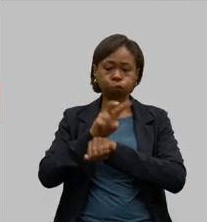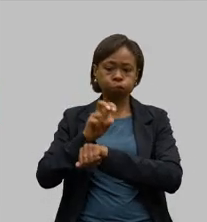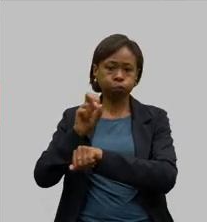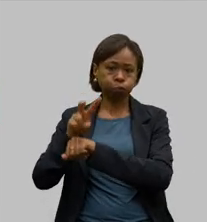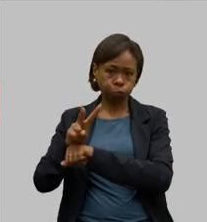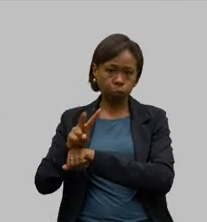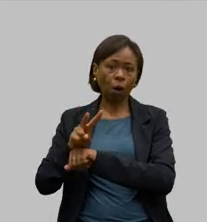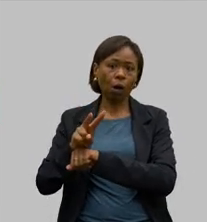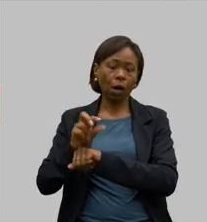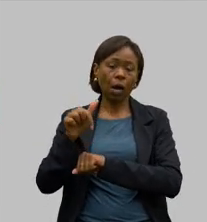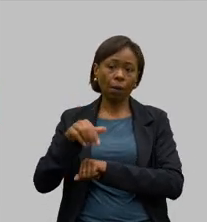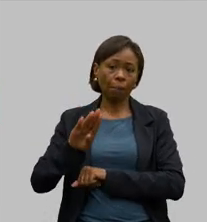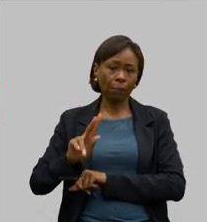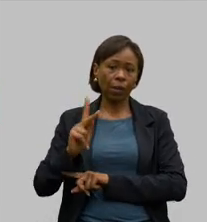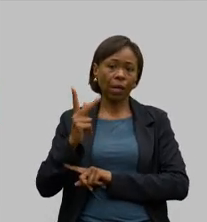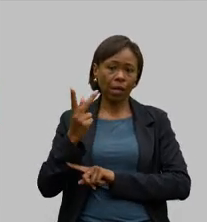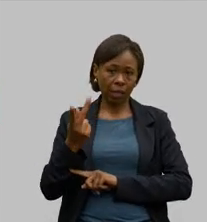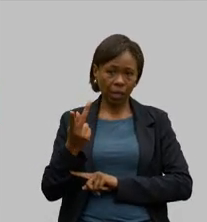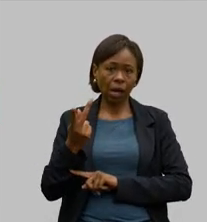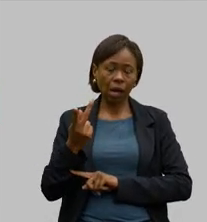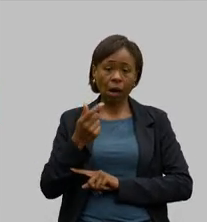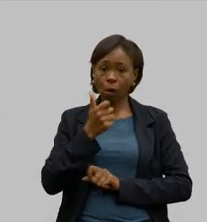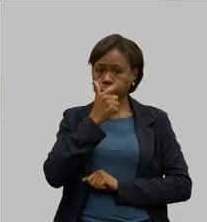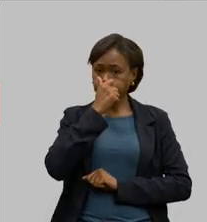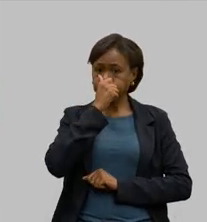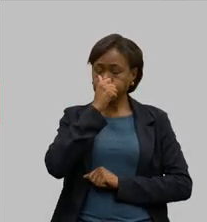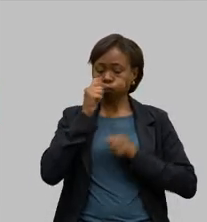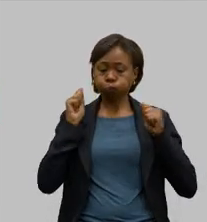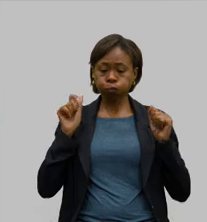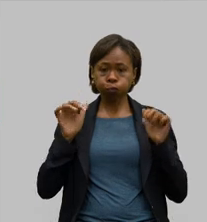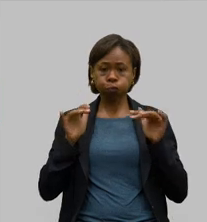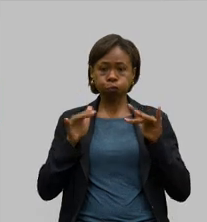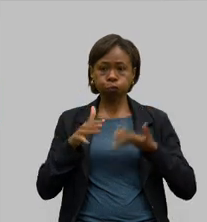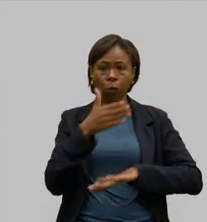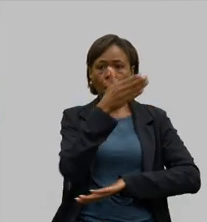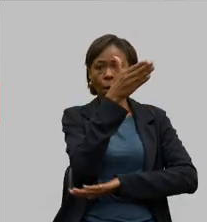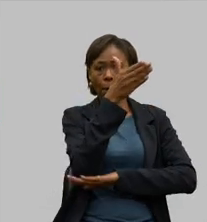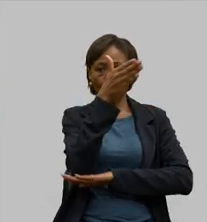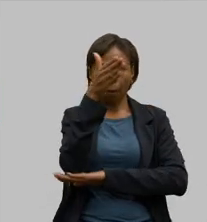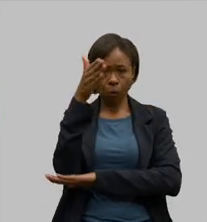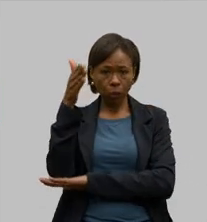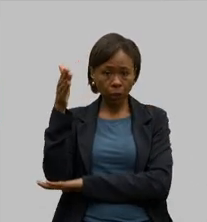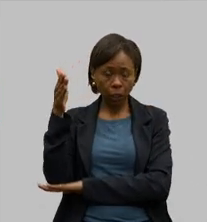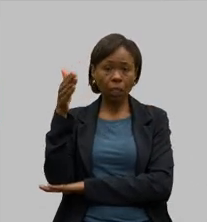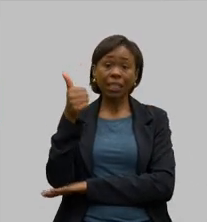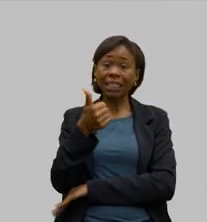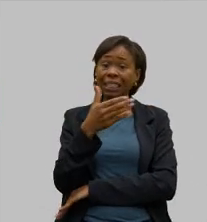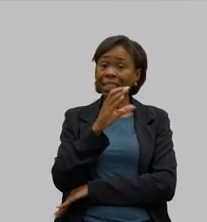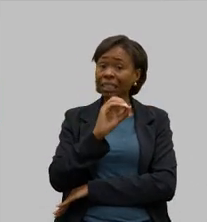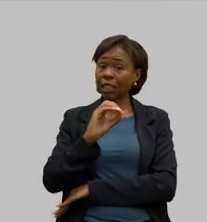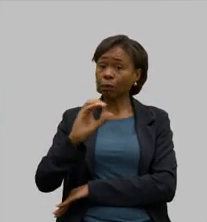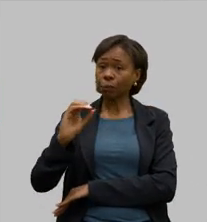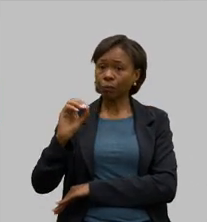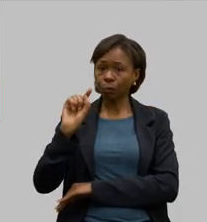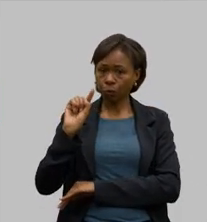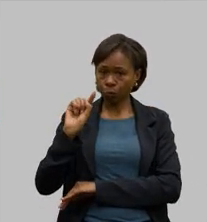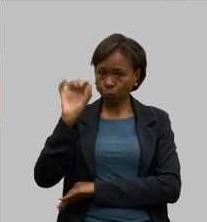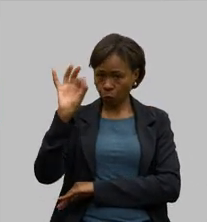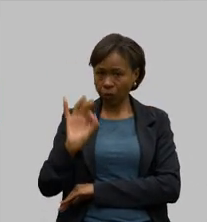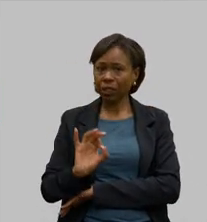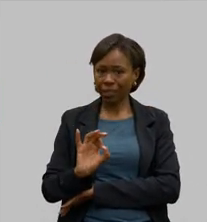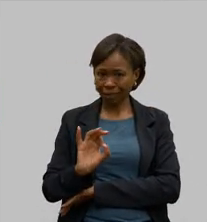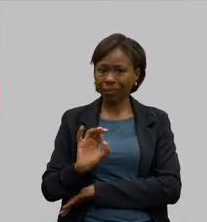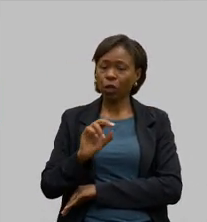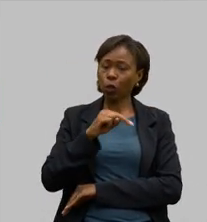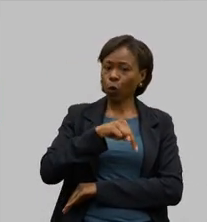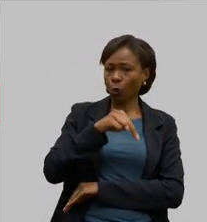copa do mundo quando os a rede hoteleira foi feita agora nós chegamos eh em 100% de ocupação nos meses de novembro e dezembro devido a